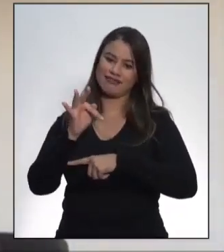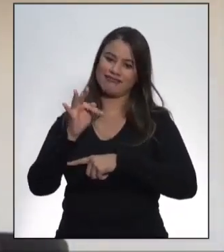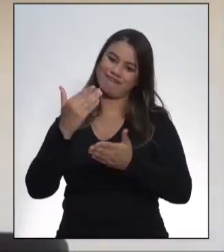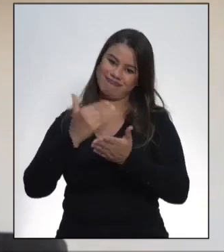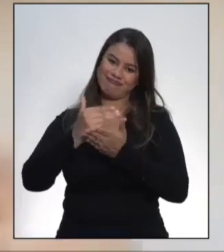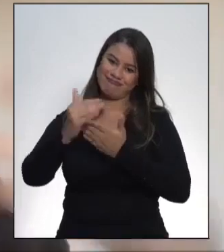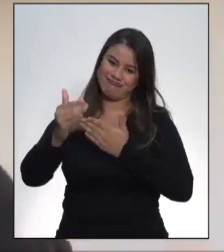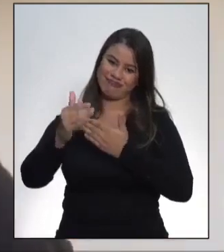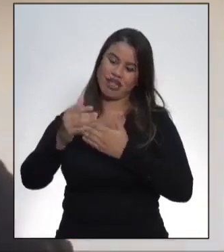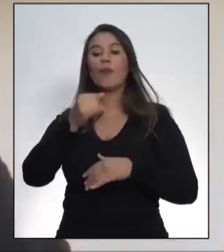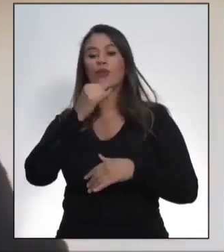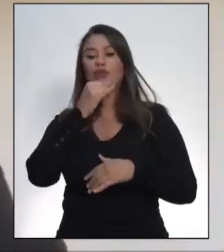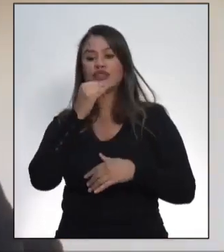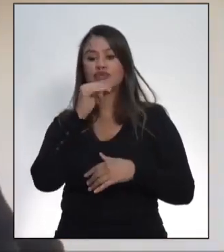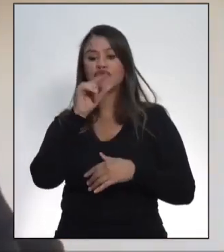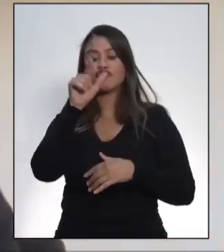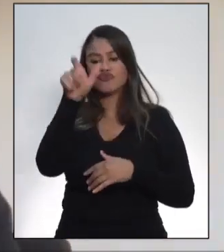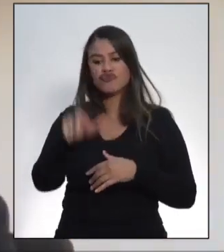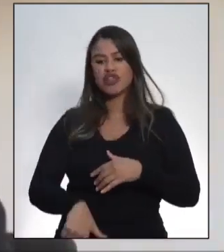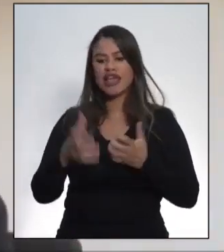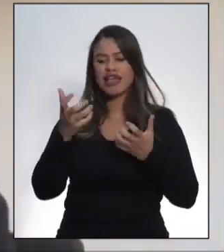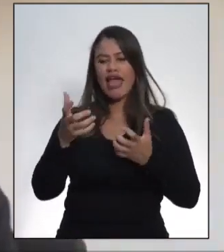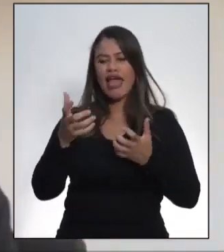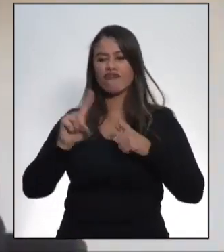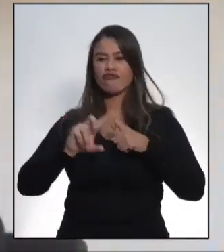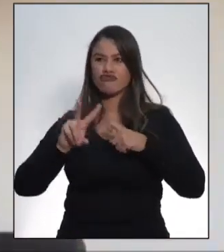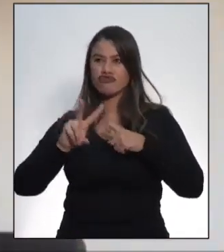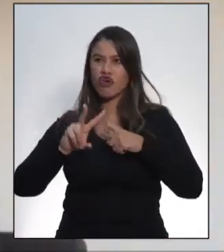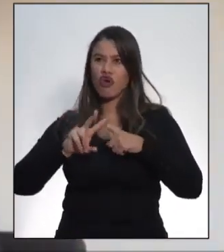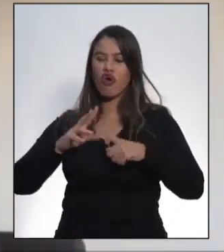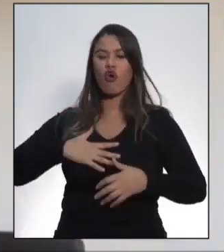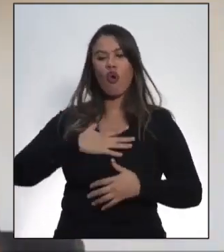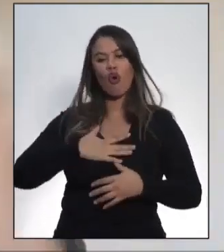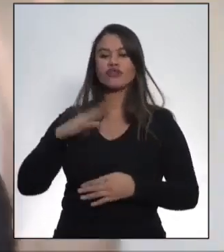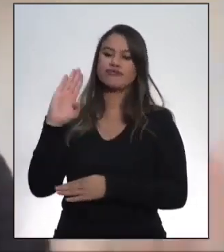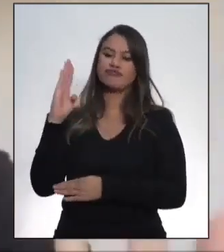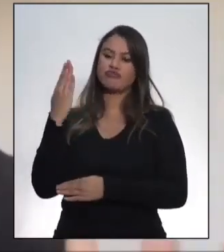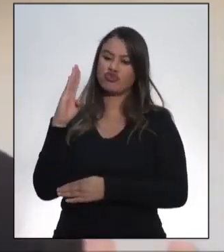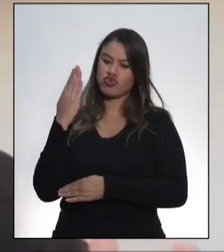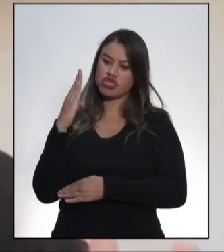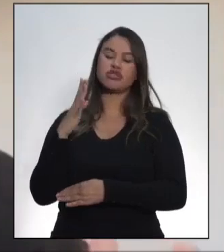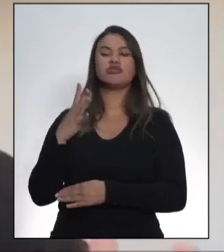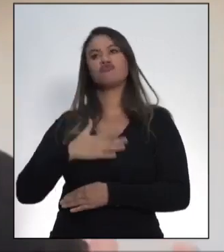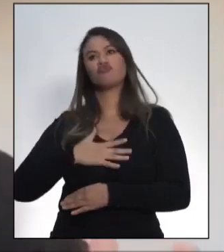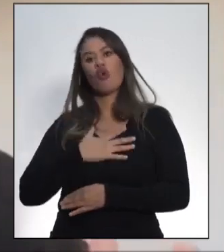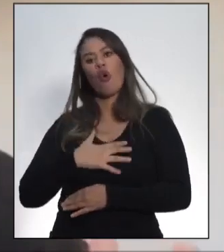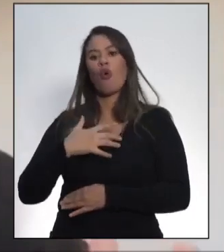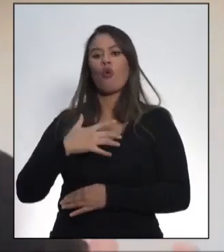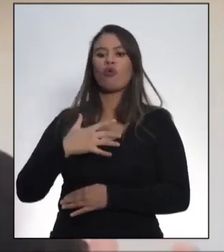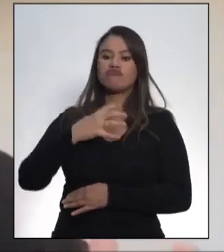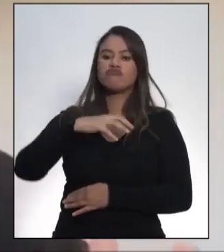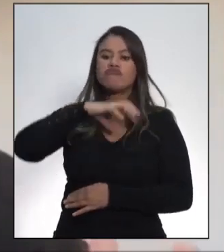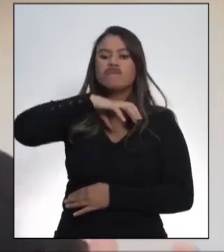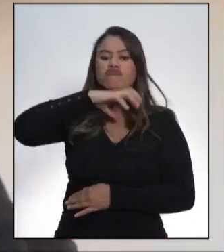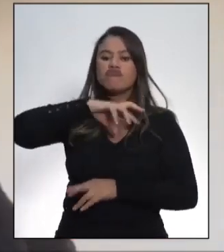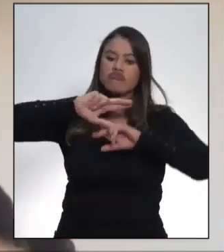imagino que você goste de animais, e eu imagino que você, esse gosto por ciências, né?